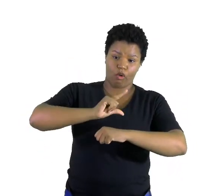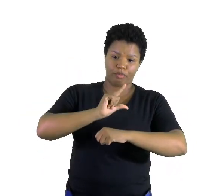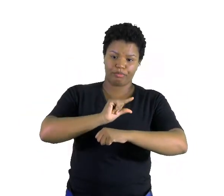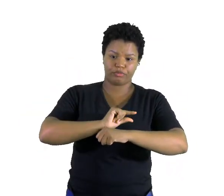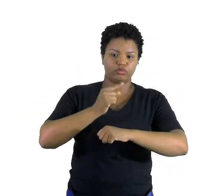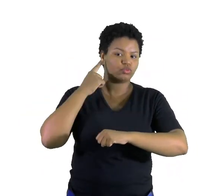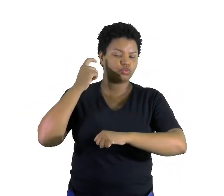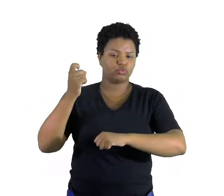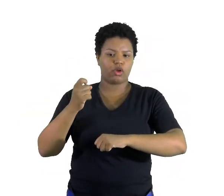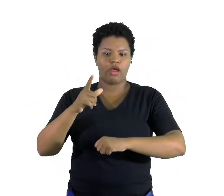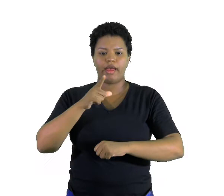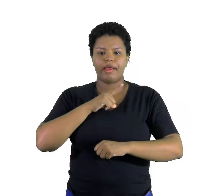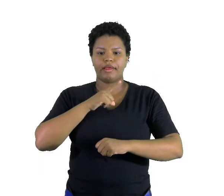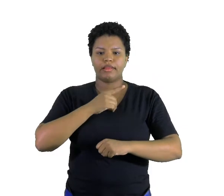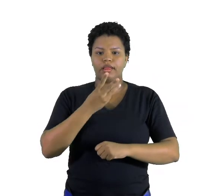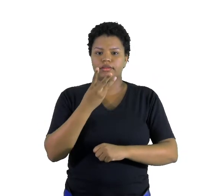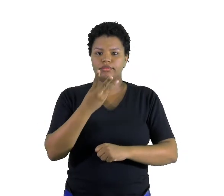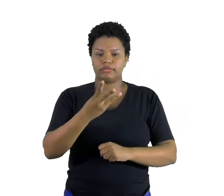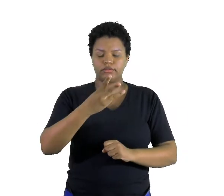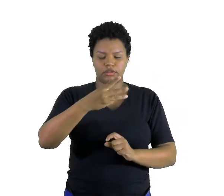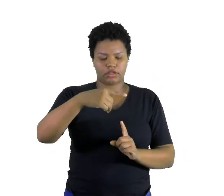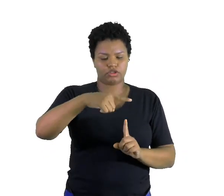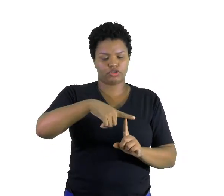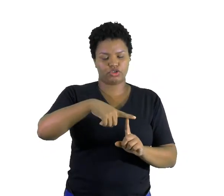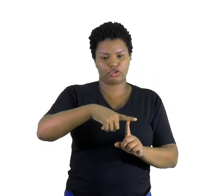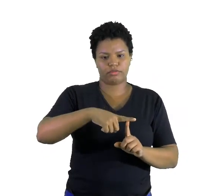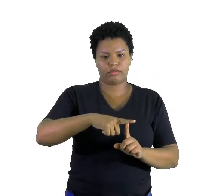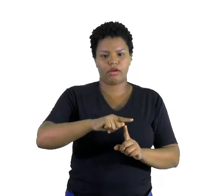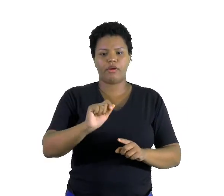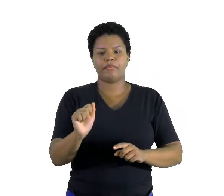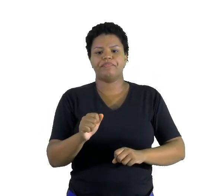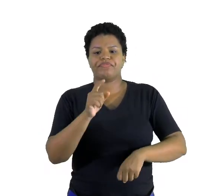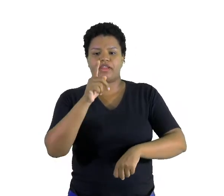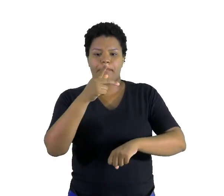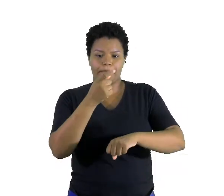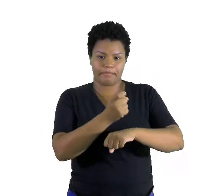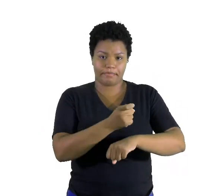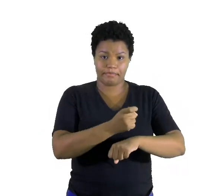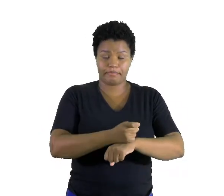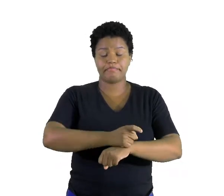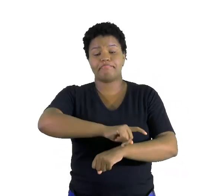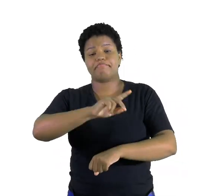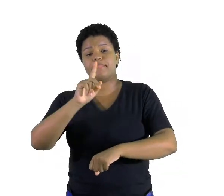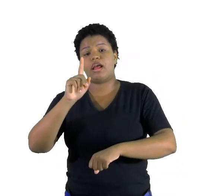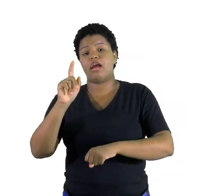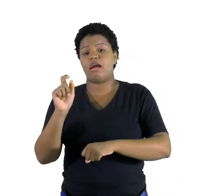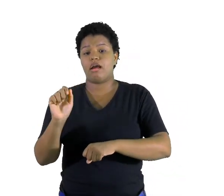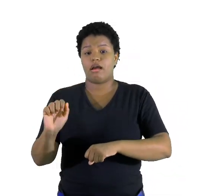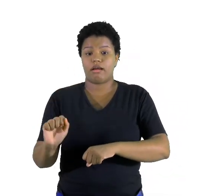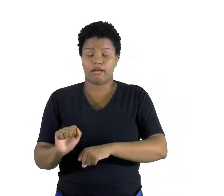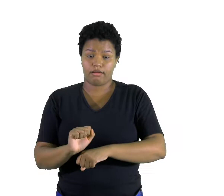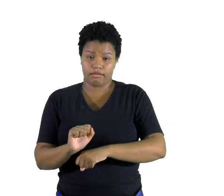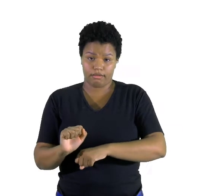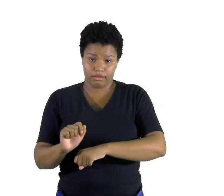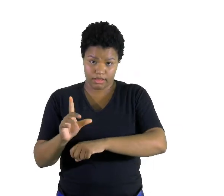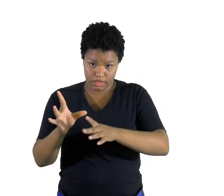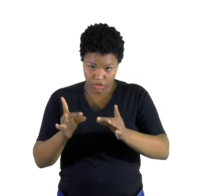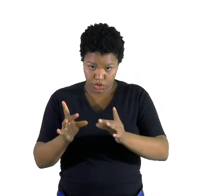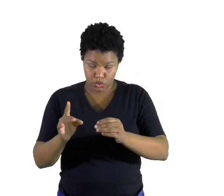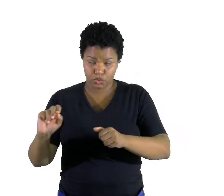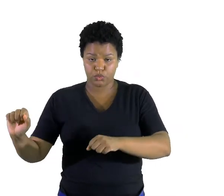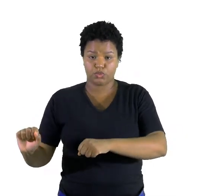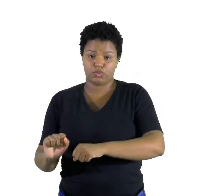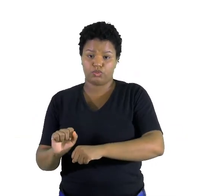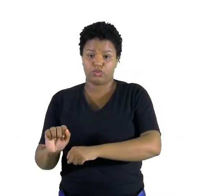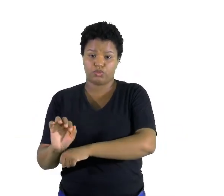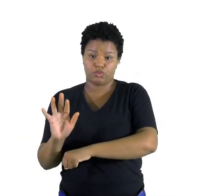tem 3 estados da matéria aí, o gasoso, o líquido e o sólido, né? No gasoso, significa o quê?